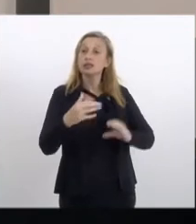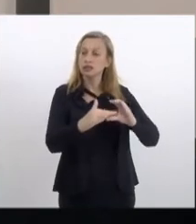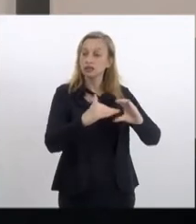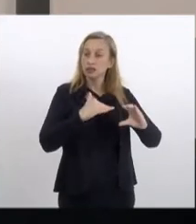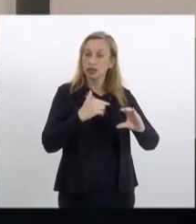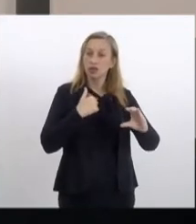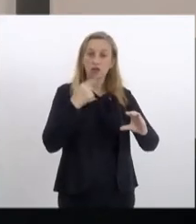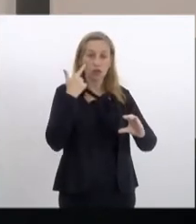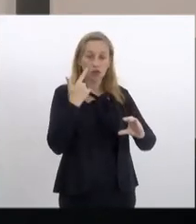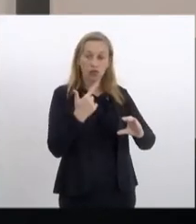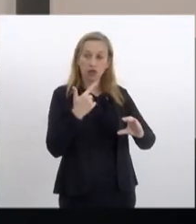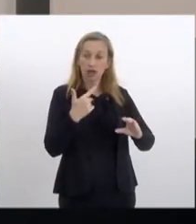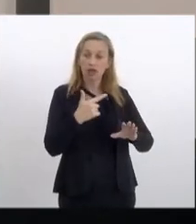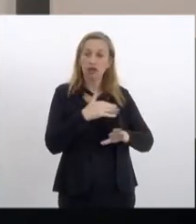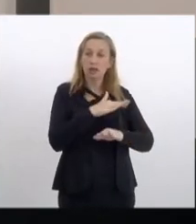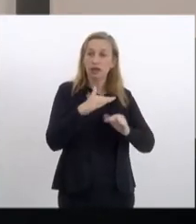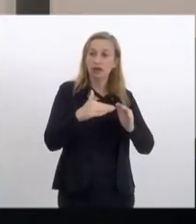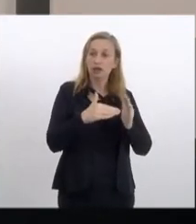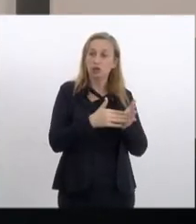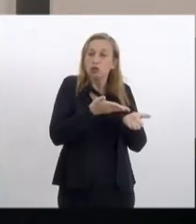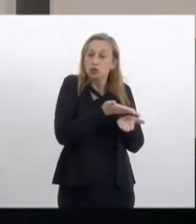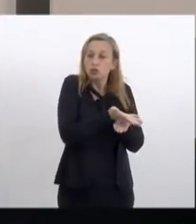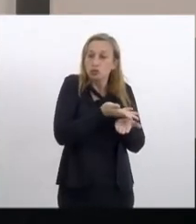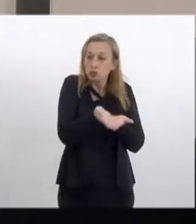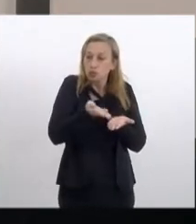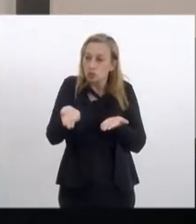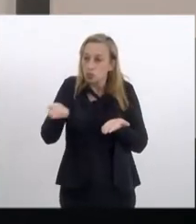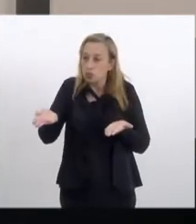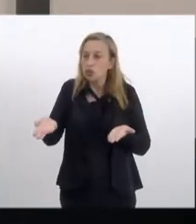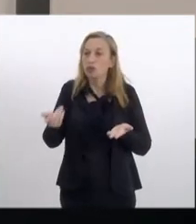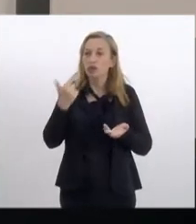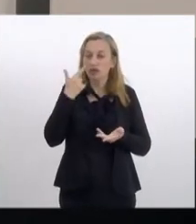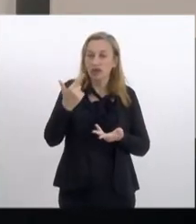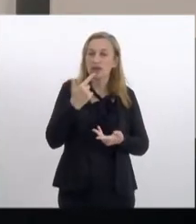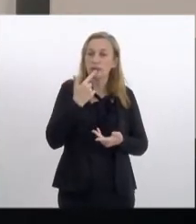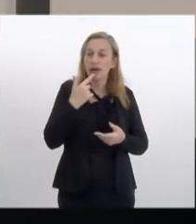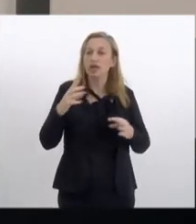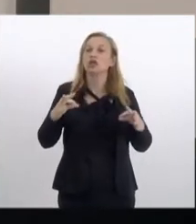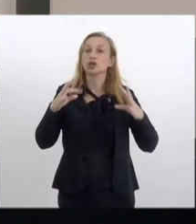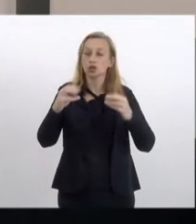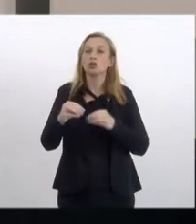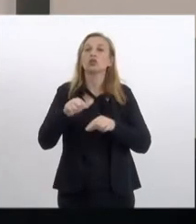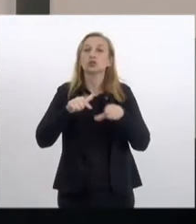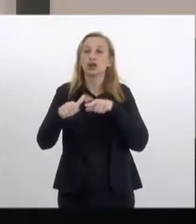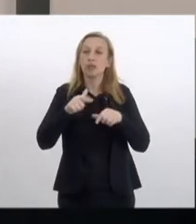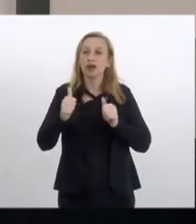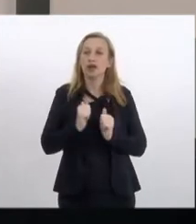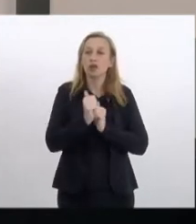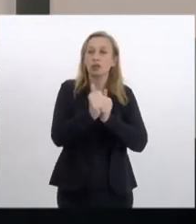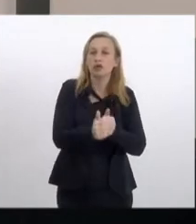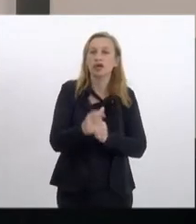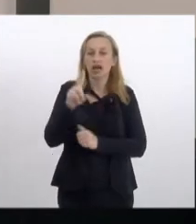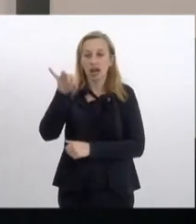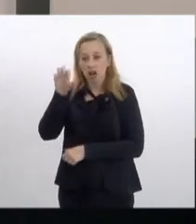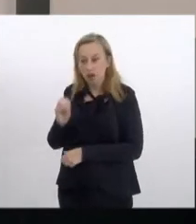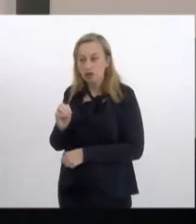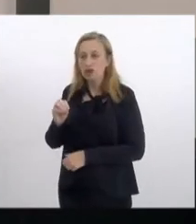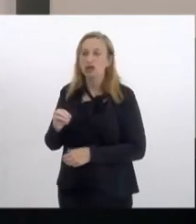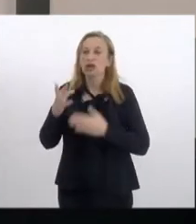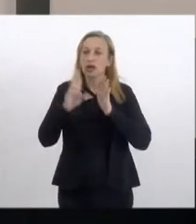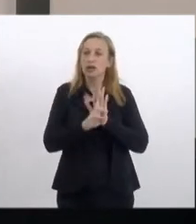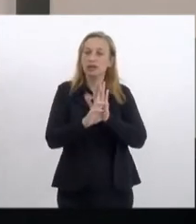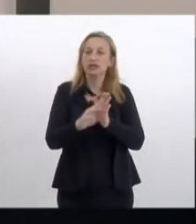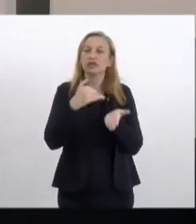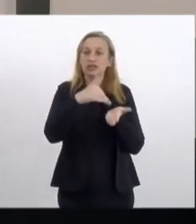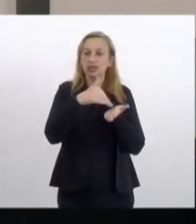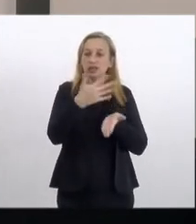estar colocando à disposição de todos para que possa acompanhar de perto toda a explanação que a senhora Cláudia Leite, representante da